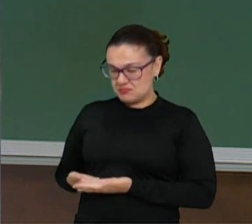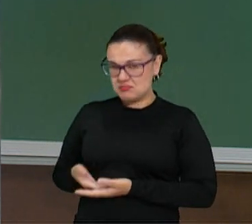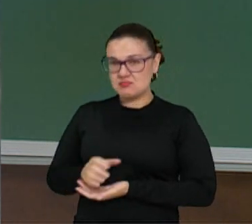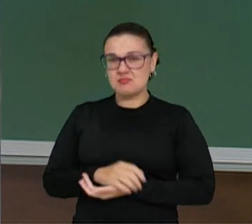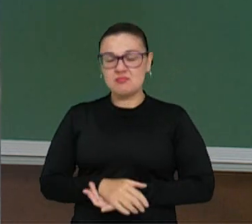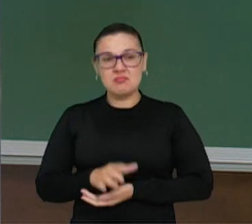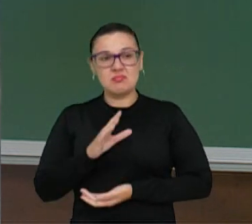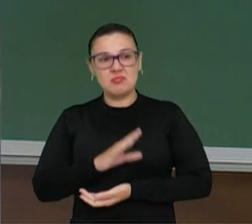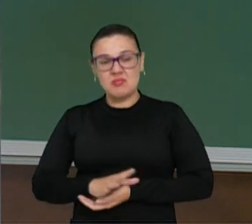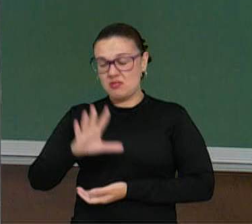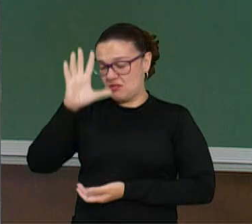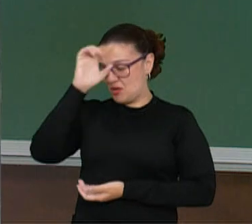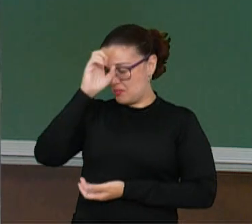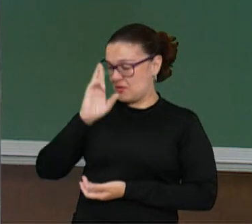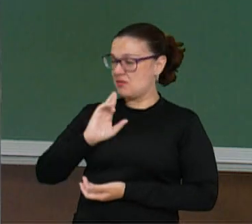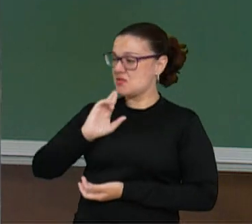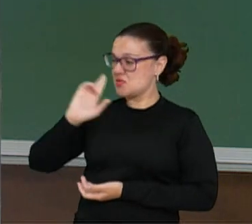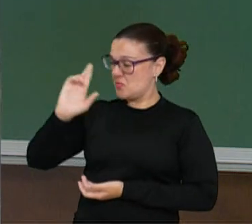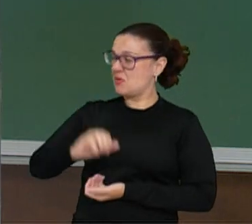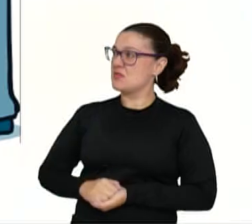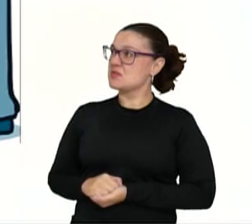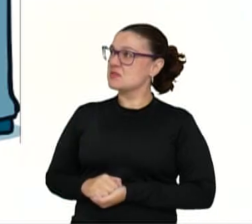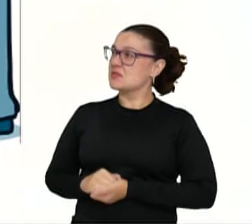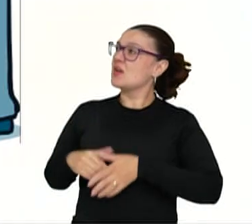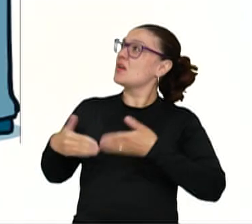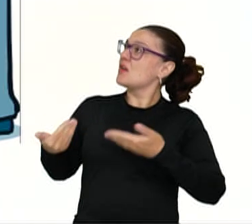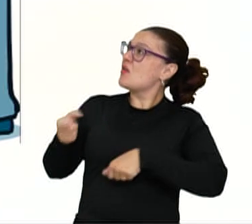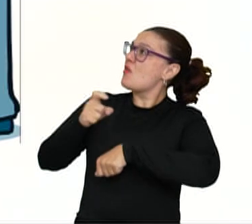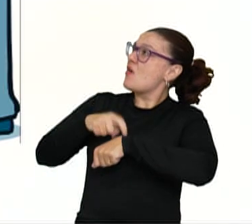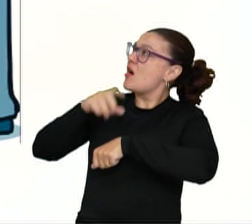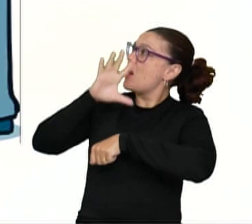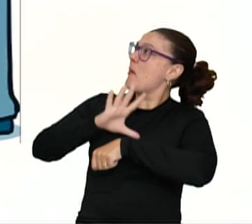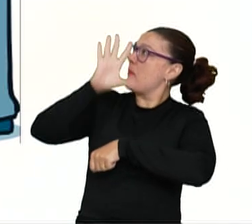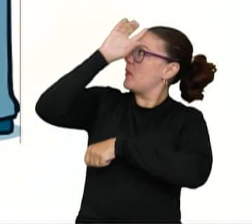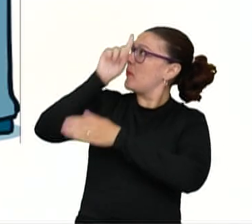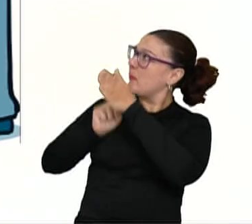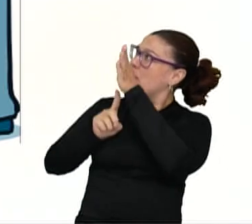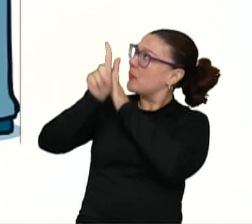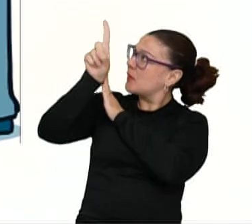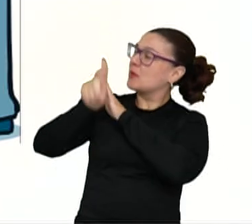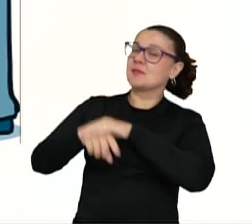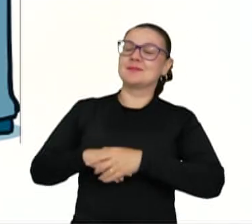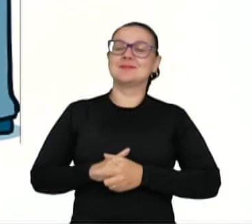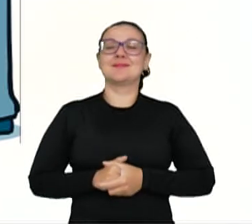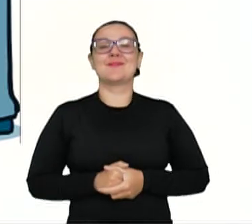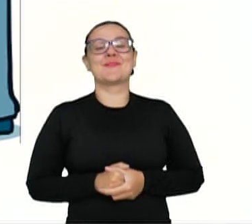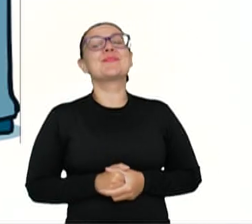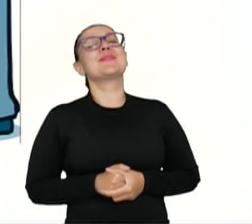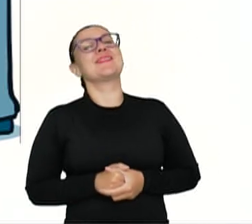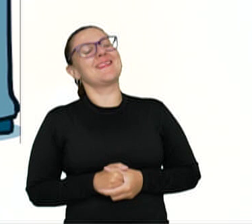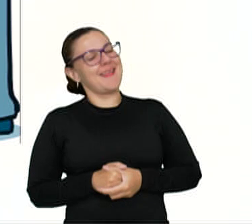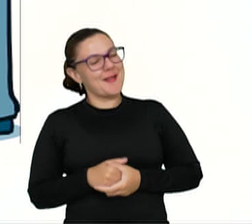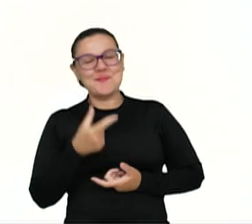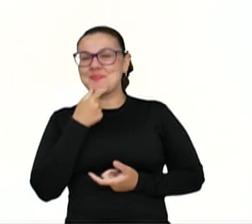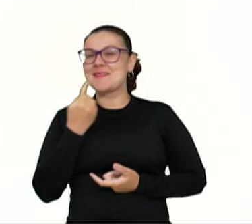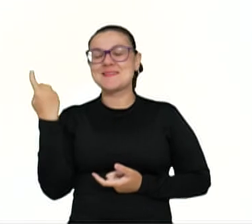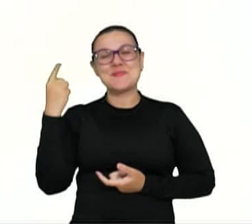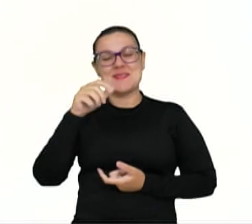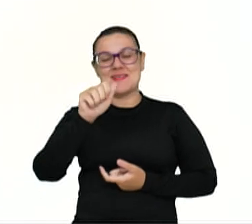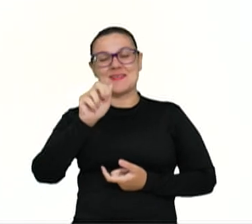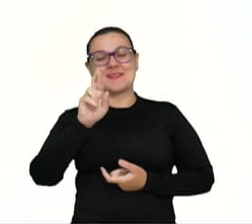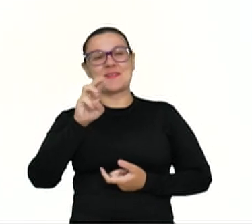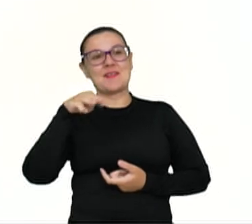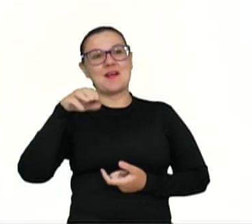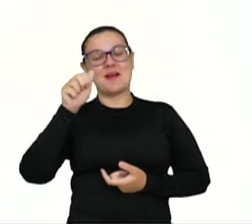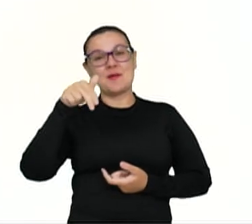dar respostas. Quando vamos aprender a fazer as perguntas? Ah, que gostoso, né? O Armandinho aqui